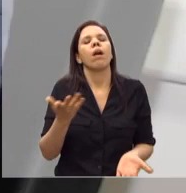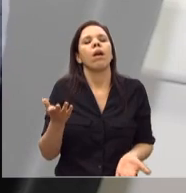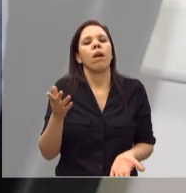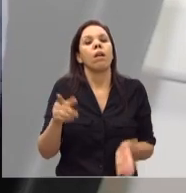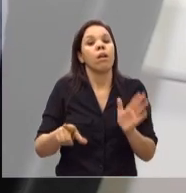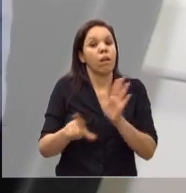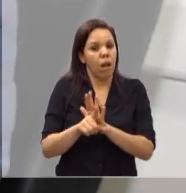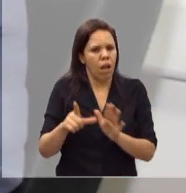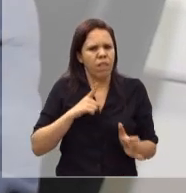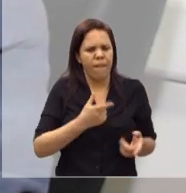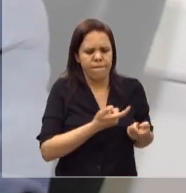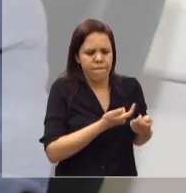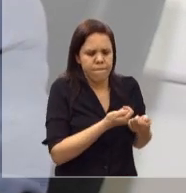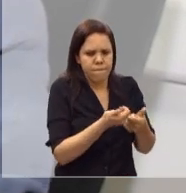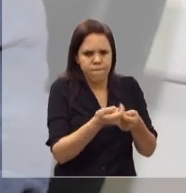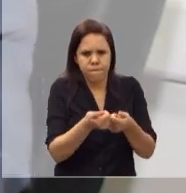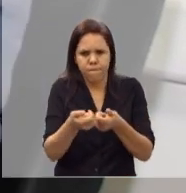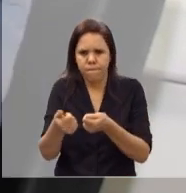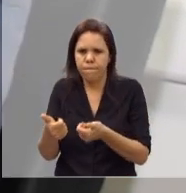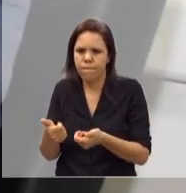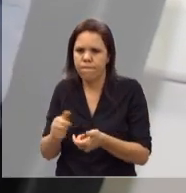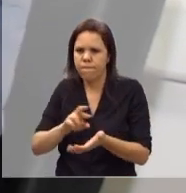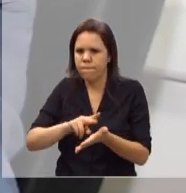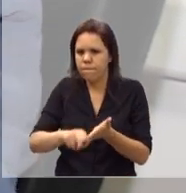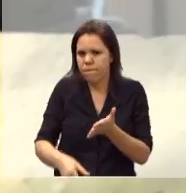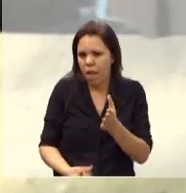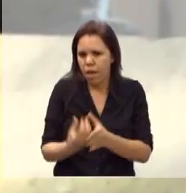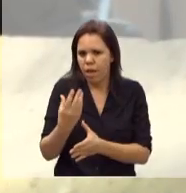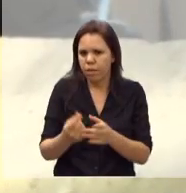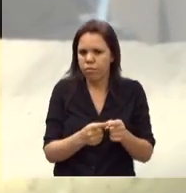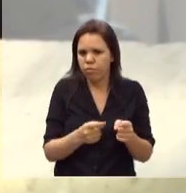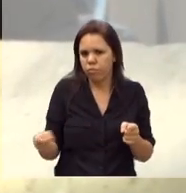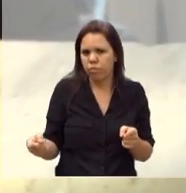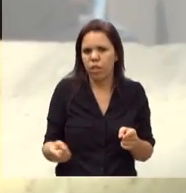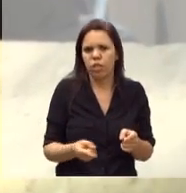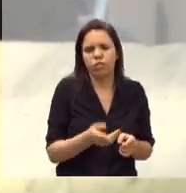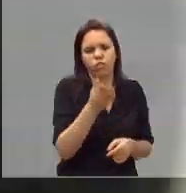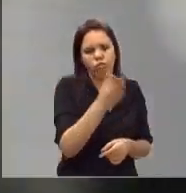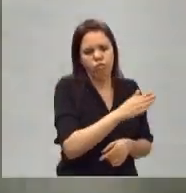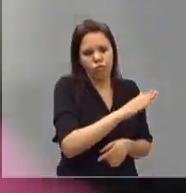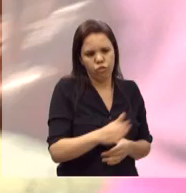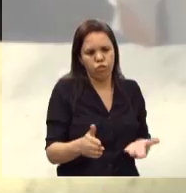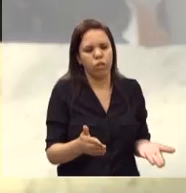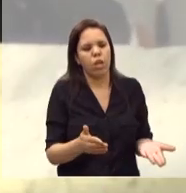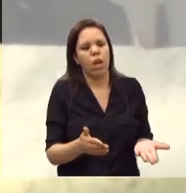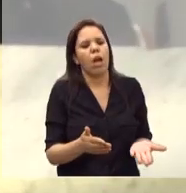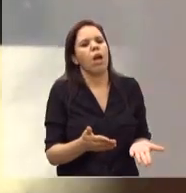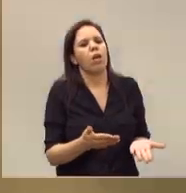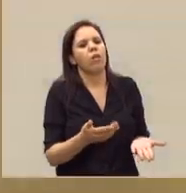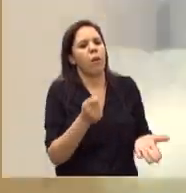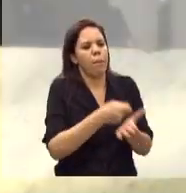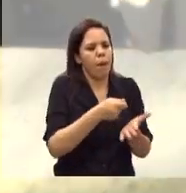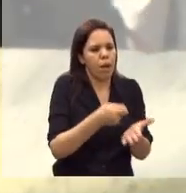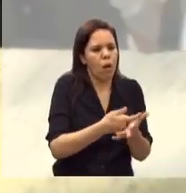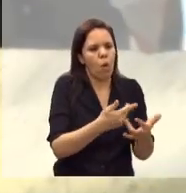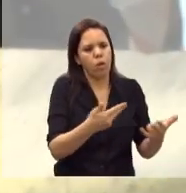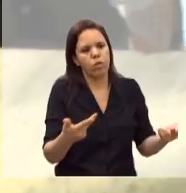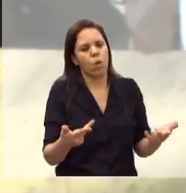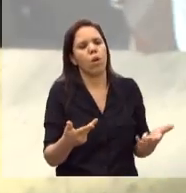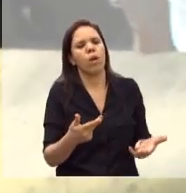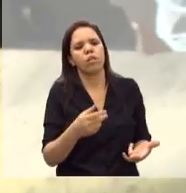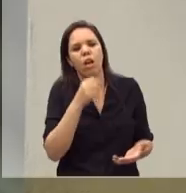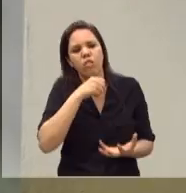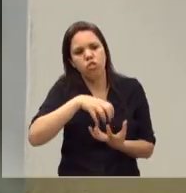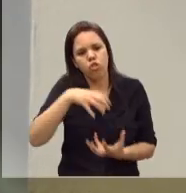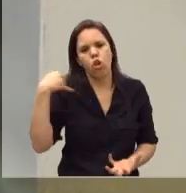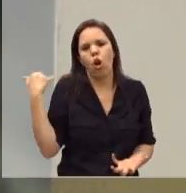vários benefícios da lei foram sendo criados ao longo do tempo. Para dar isenção para idosos, isenção para pessoas com doenças